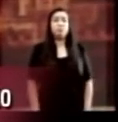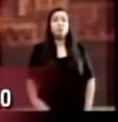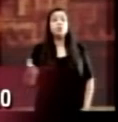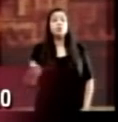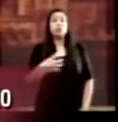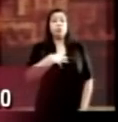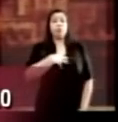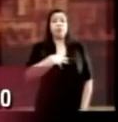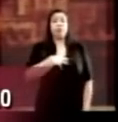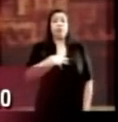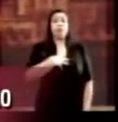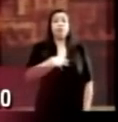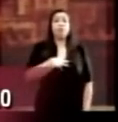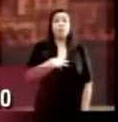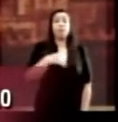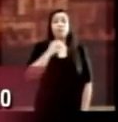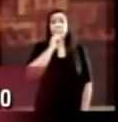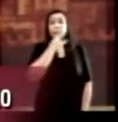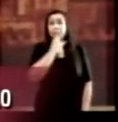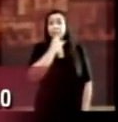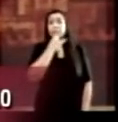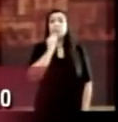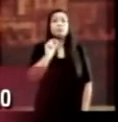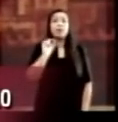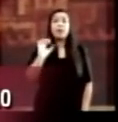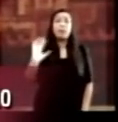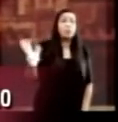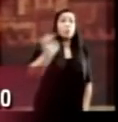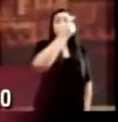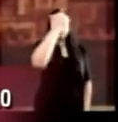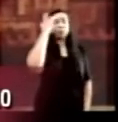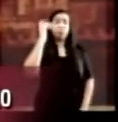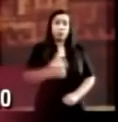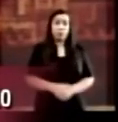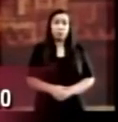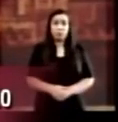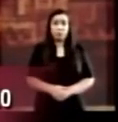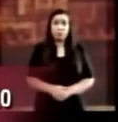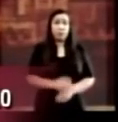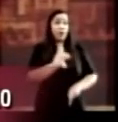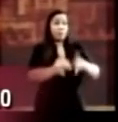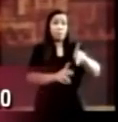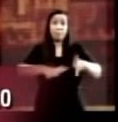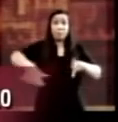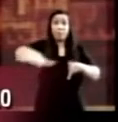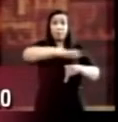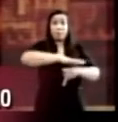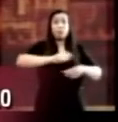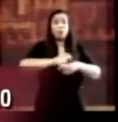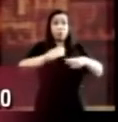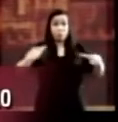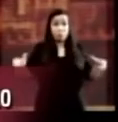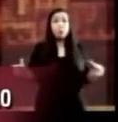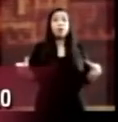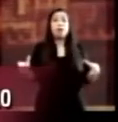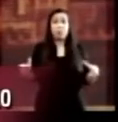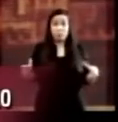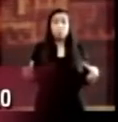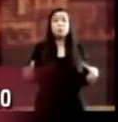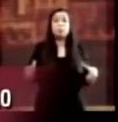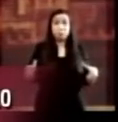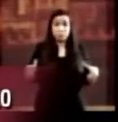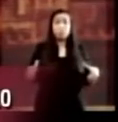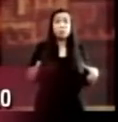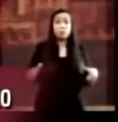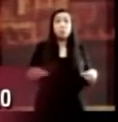nos assustando? É a população mesmo. Não são os estabelecimentos mais. Teve um momento que os estabelecimentos nos